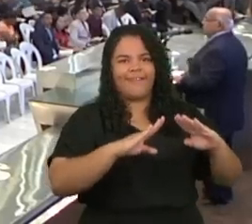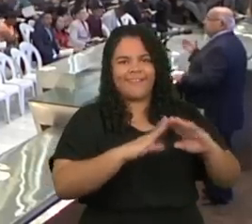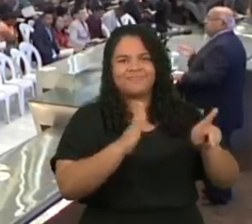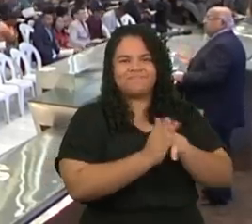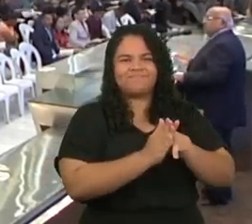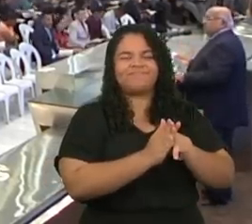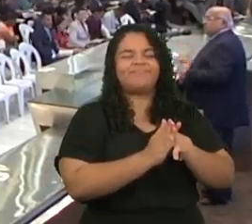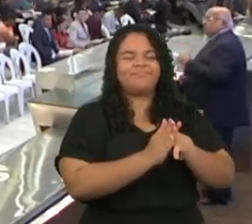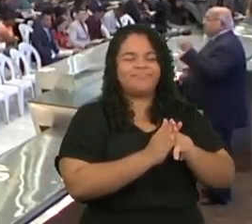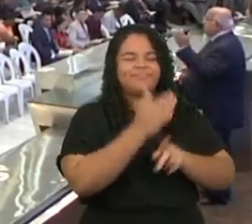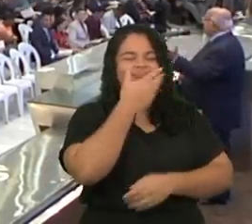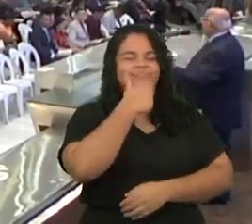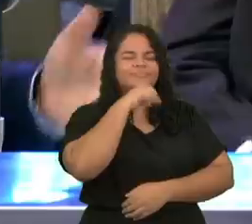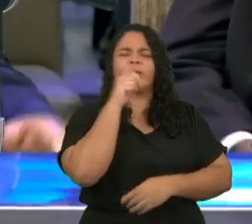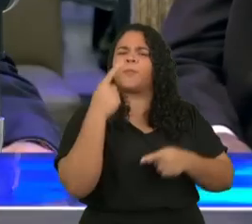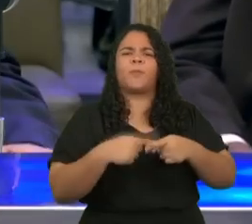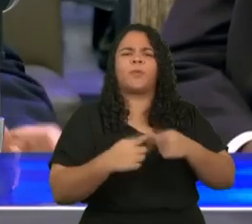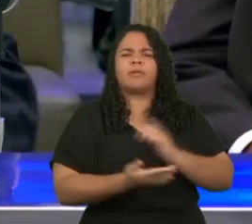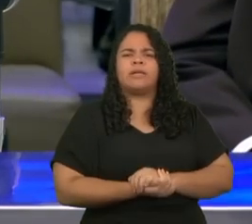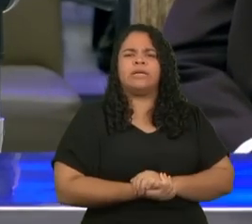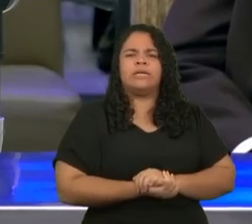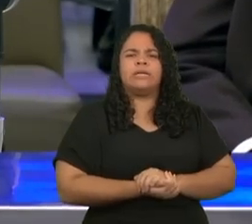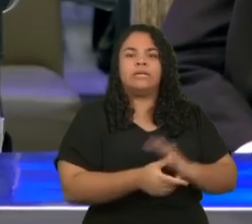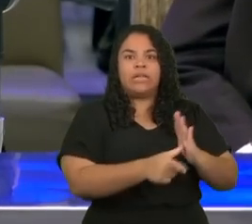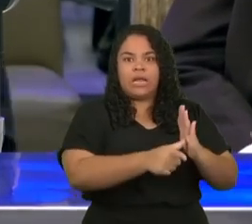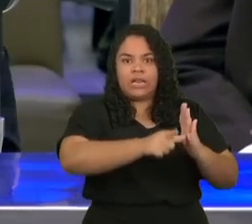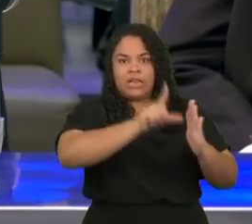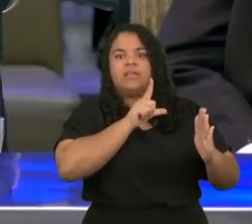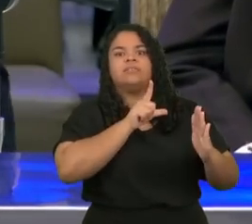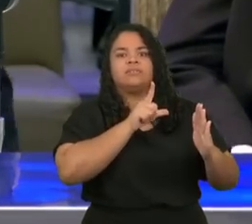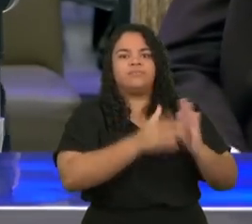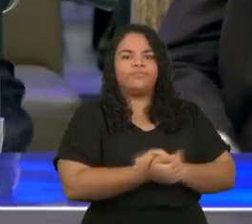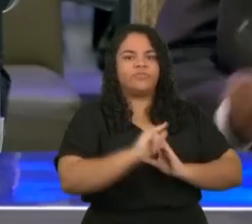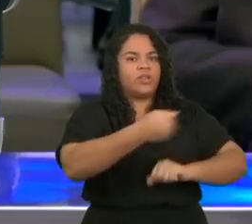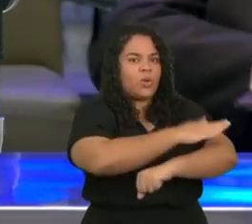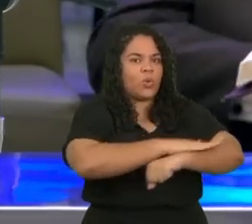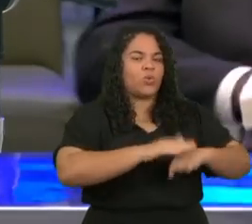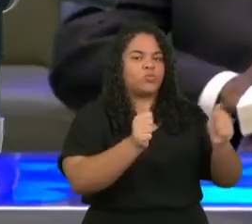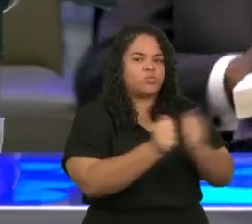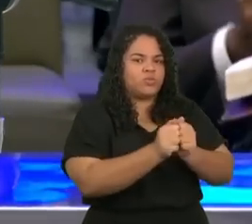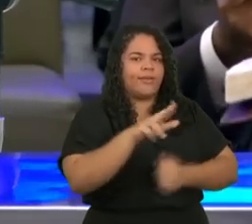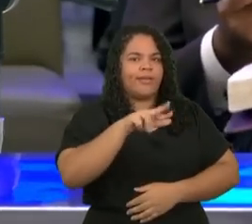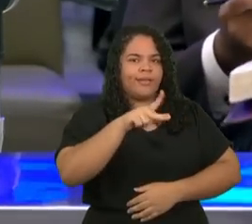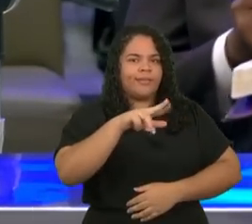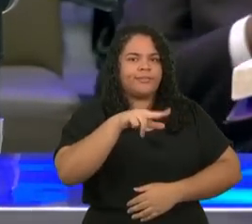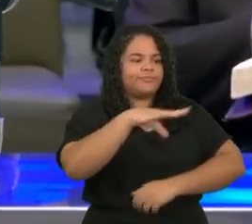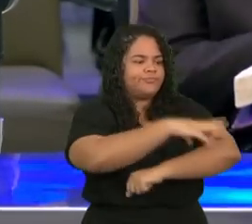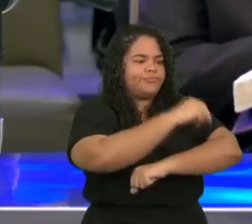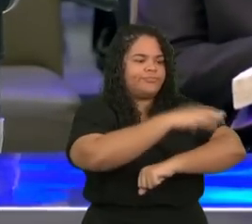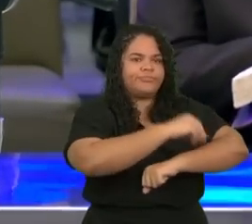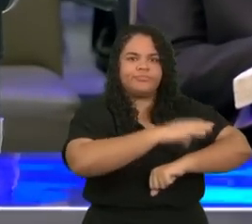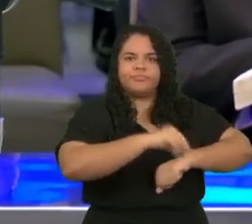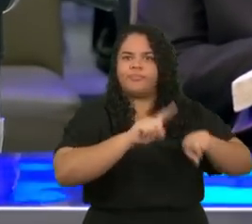Jacó fugiu da Ilha do seu irmão foi para casa do seu tio labão e de lá lá ele se fixou